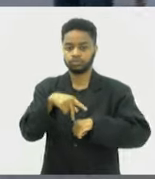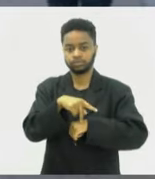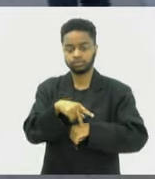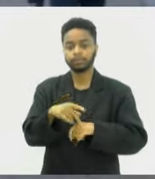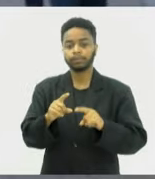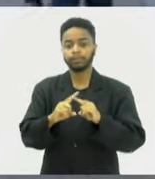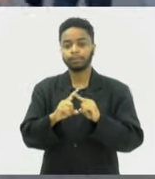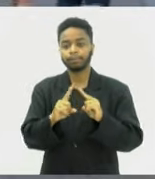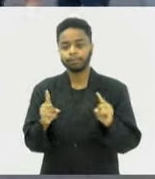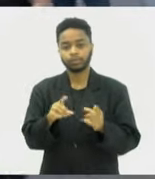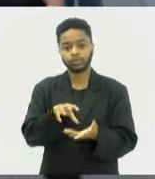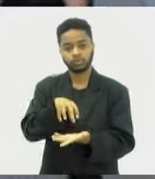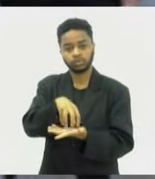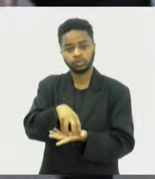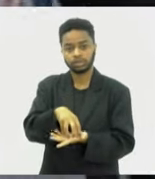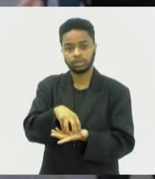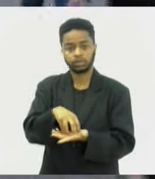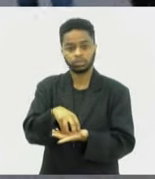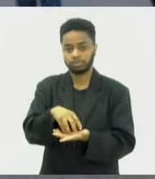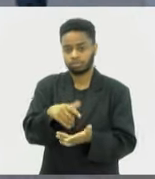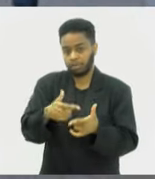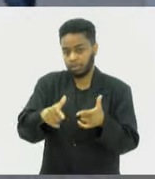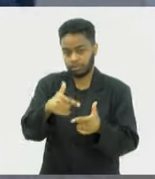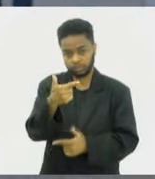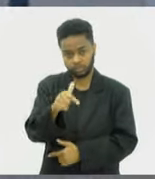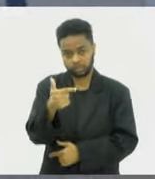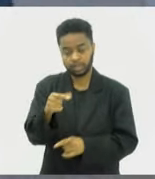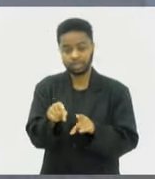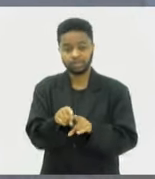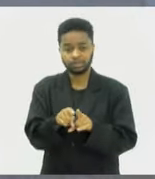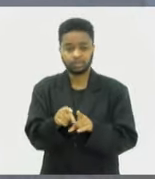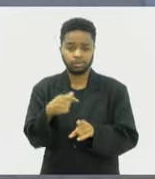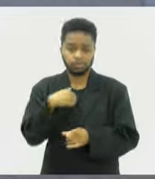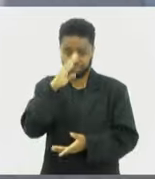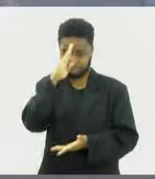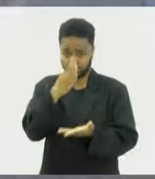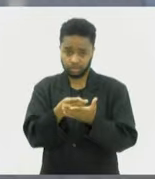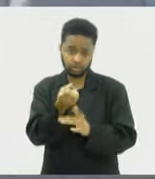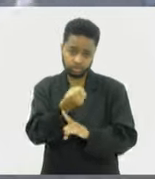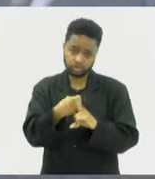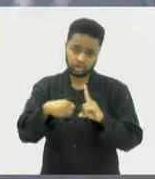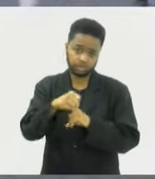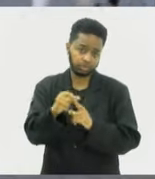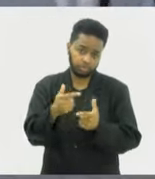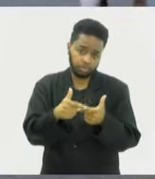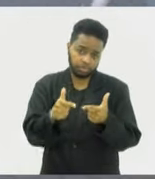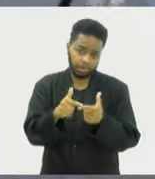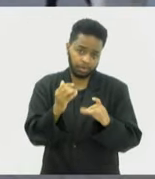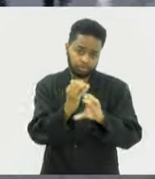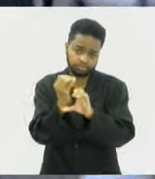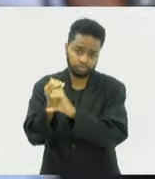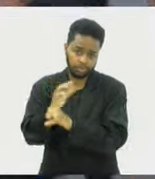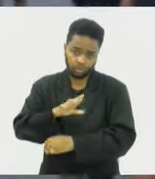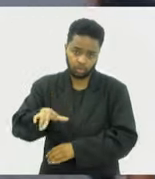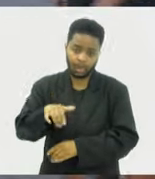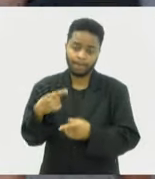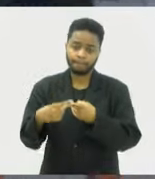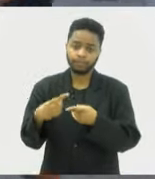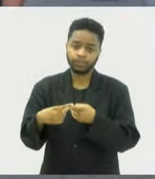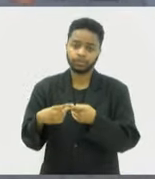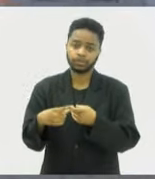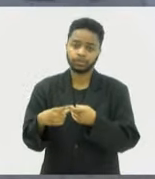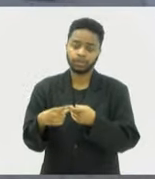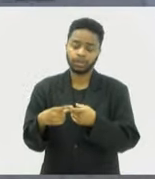Mas no centro, especificamente falando, não é um problema. E eu também diria que, socialmente falando, ainda não é um problema. Porque são barreiras